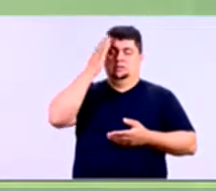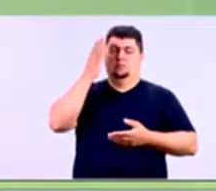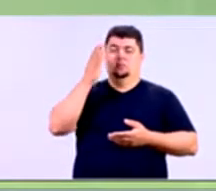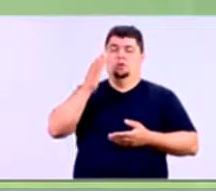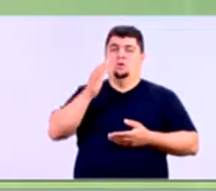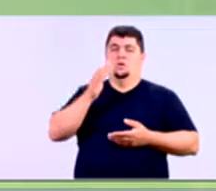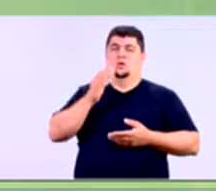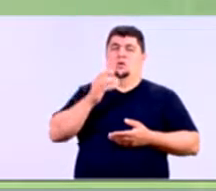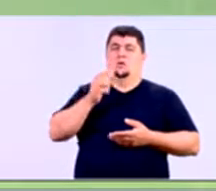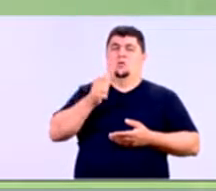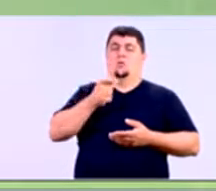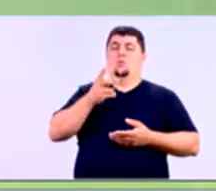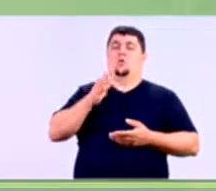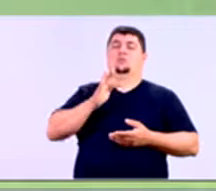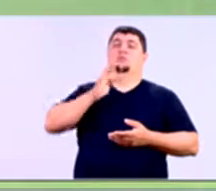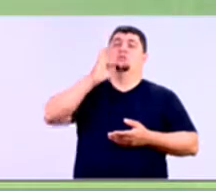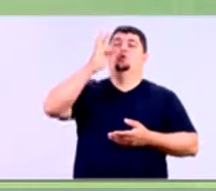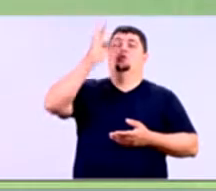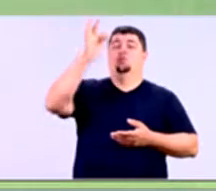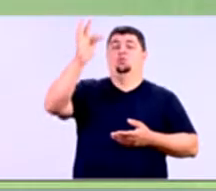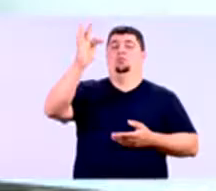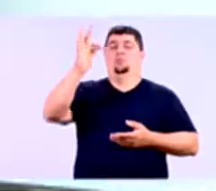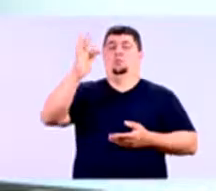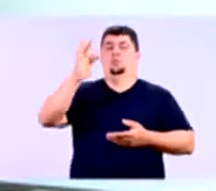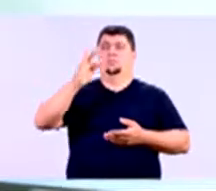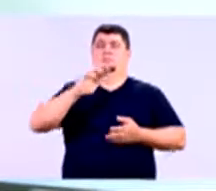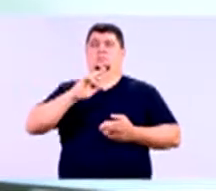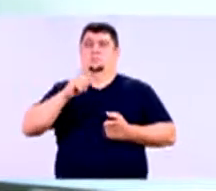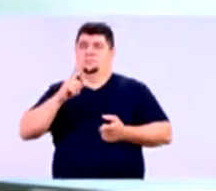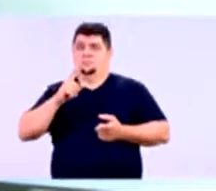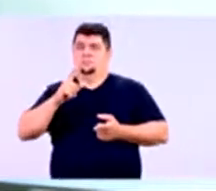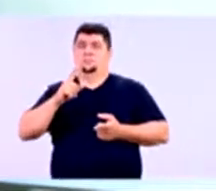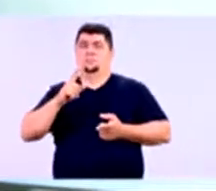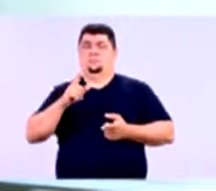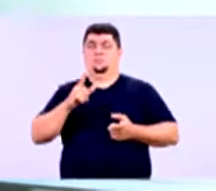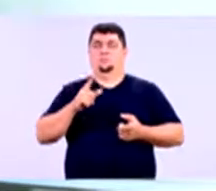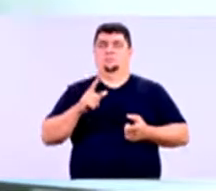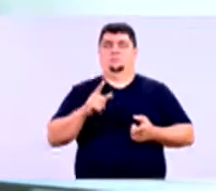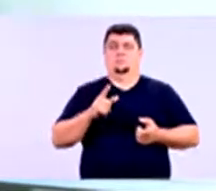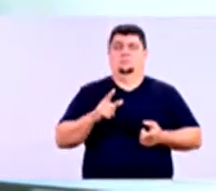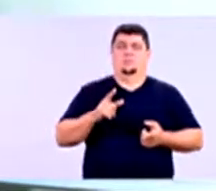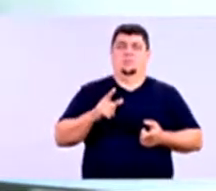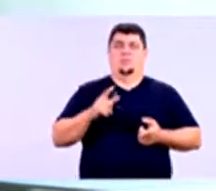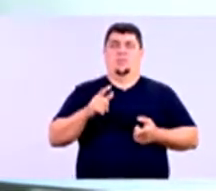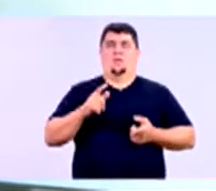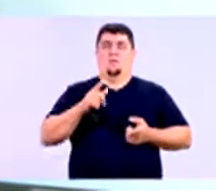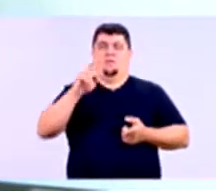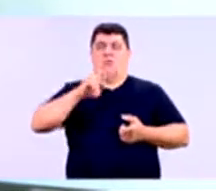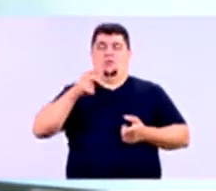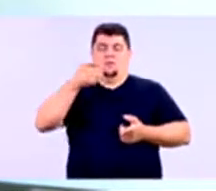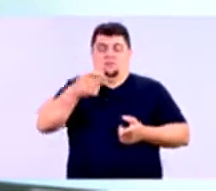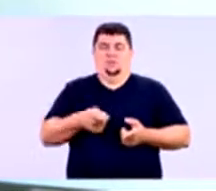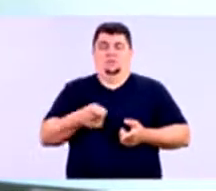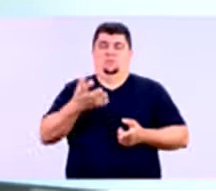que eu vou obter no futuro. Então, diferente a partir do valor à vista, você não quer mais o PV, você quer o